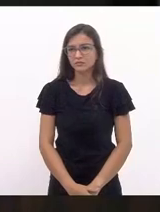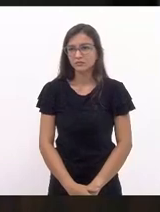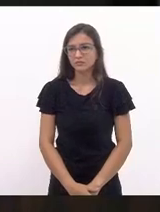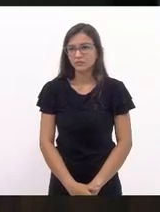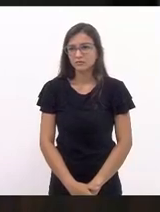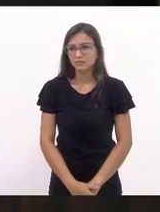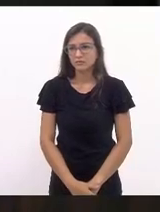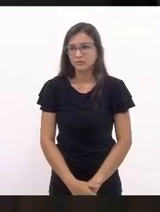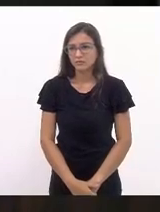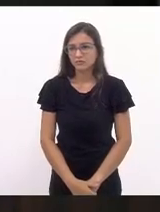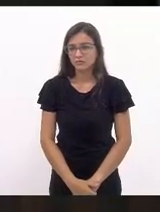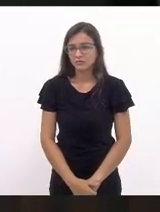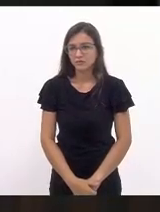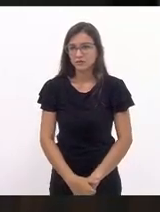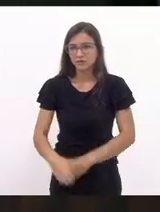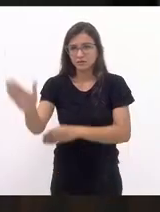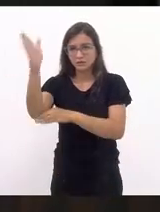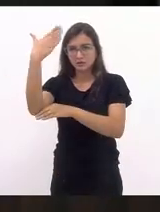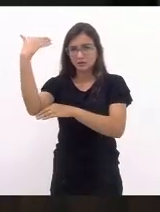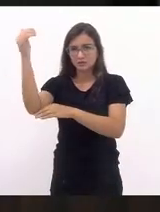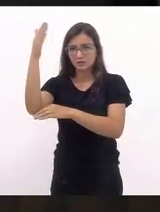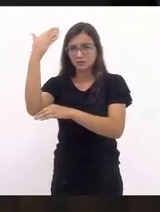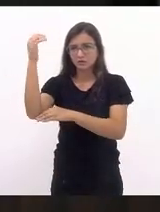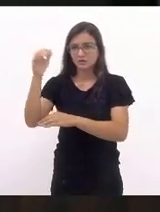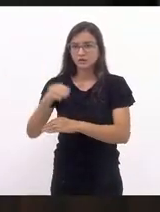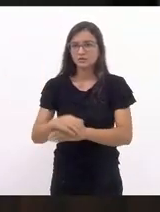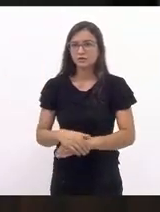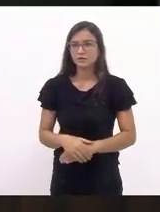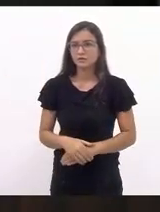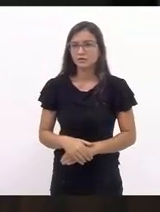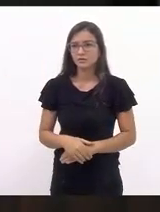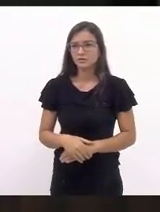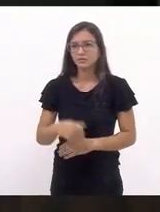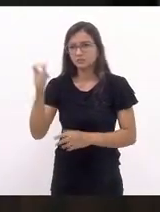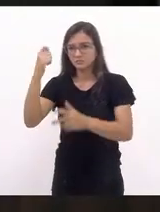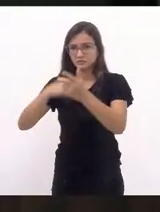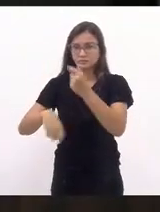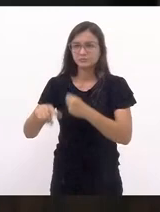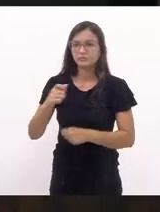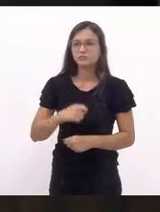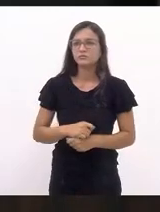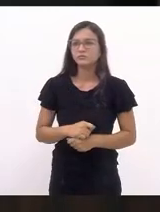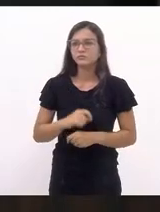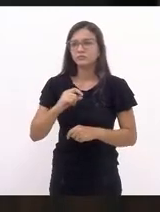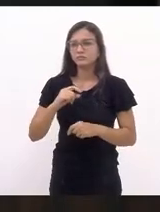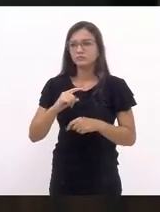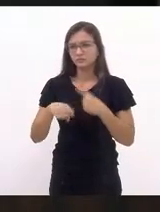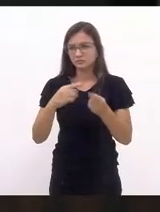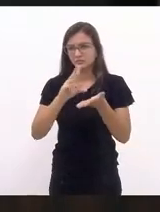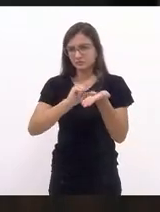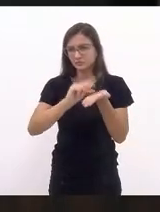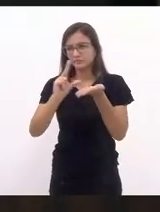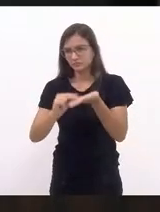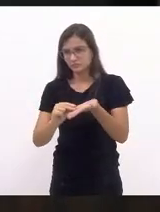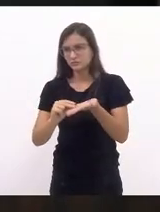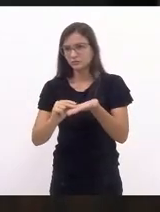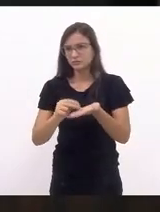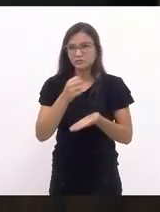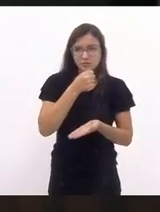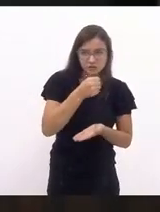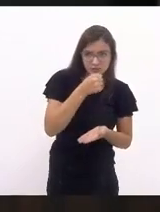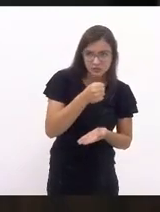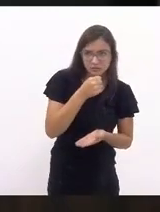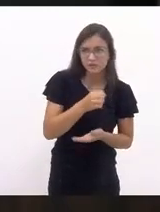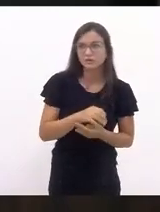e depois do após do arriamento da Bandeira porque aí tem que lavrar ata aumente a gente suspende mas a gente vai abrir para o microfone